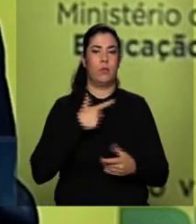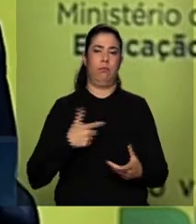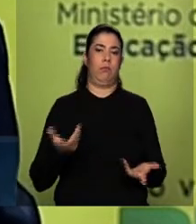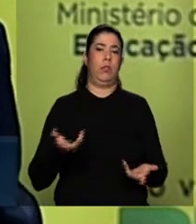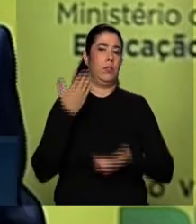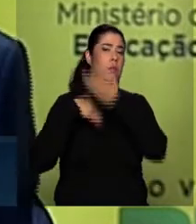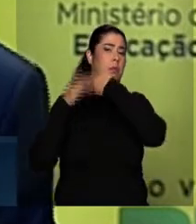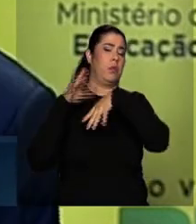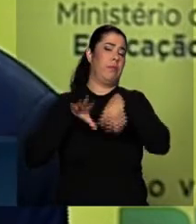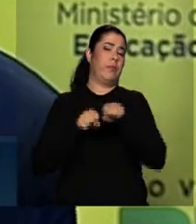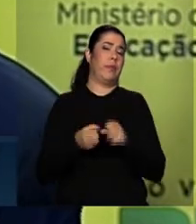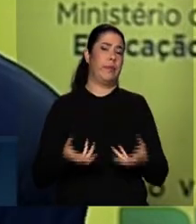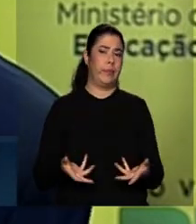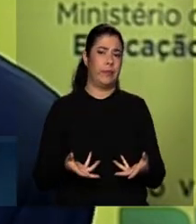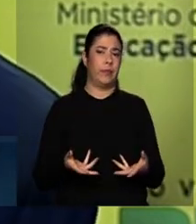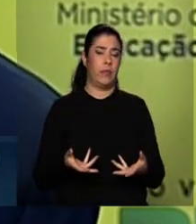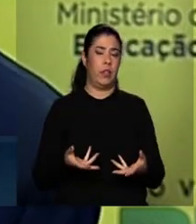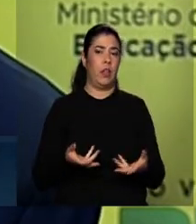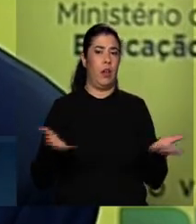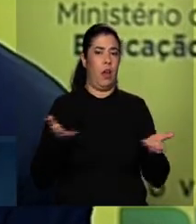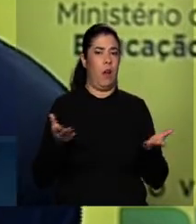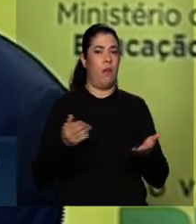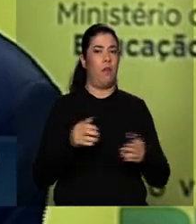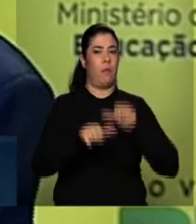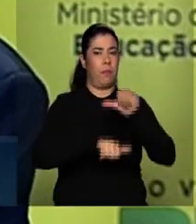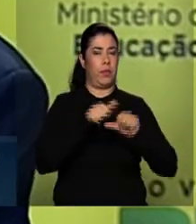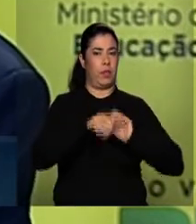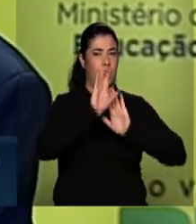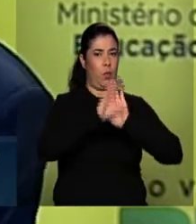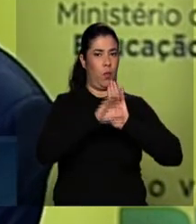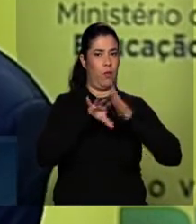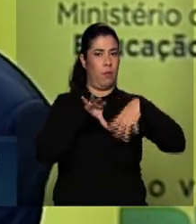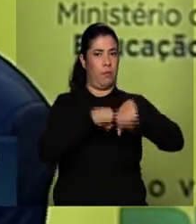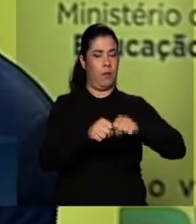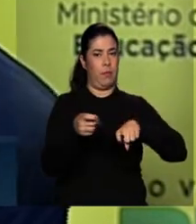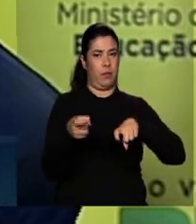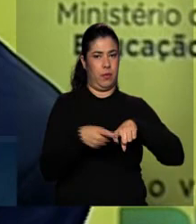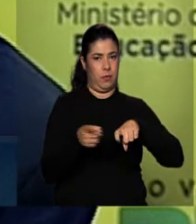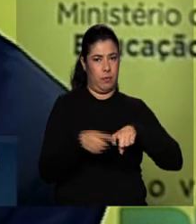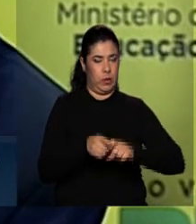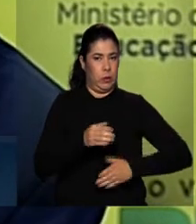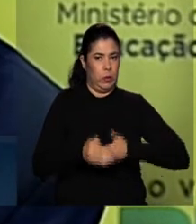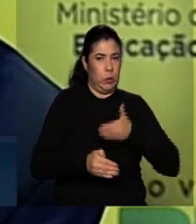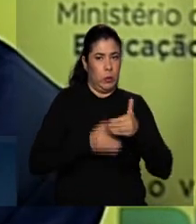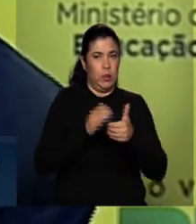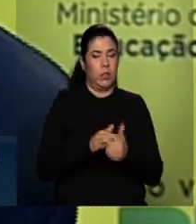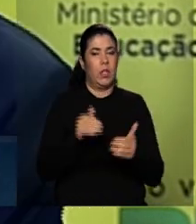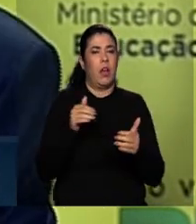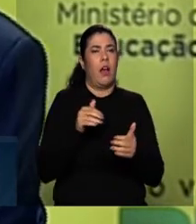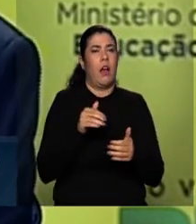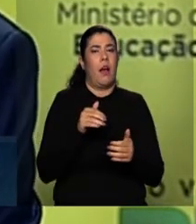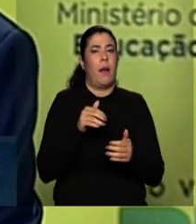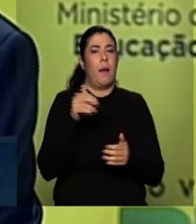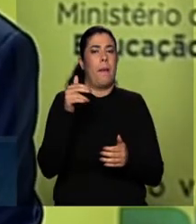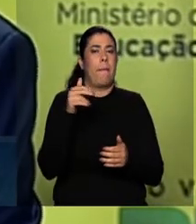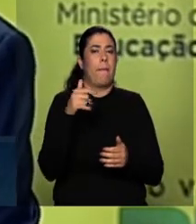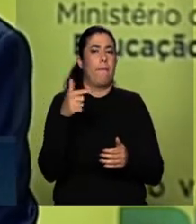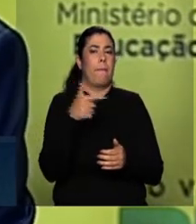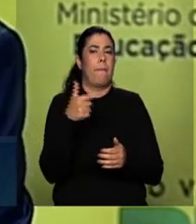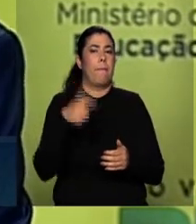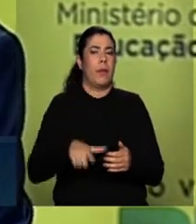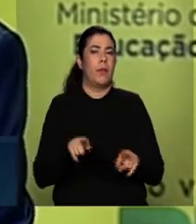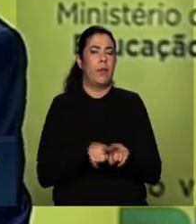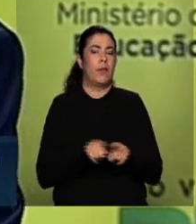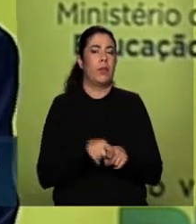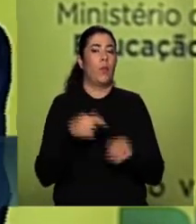nós não tínhamos sido formados. As mudanças curriculares que foram sendo feitas, a penúltima e esta última em